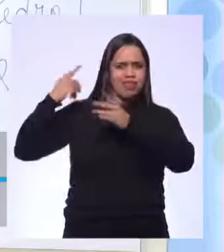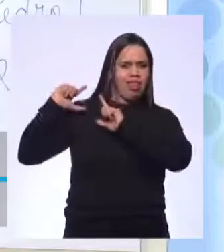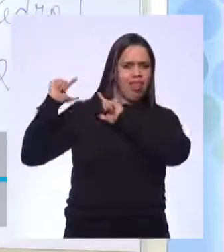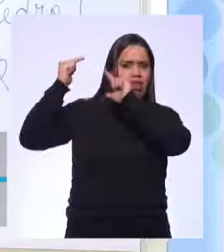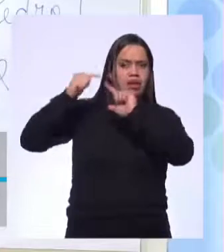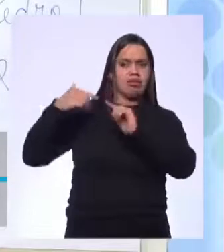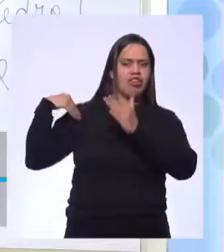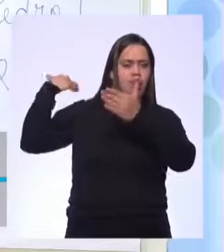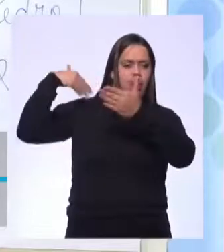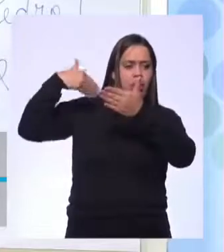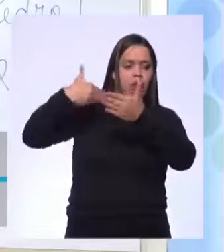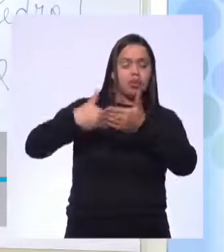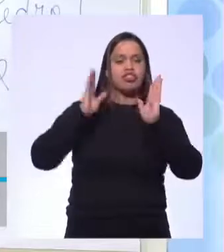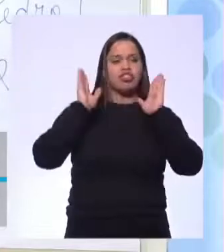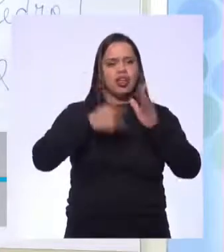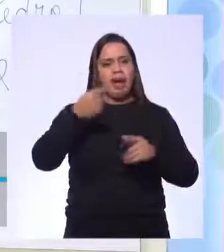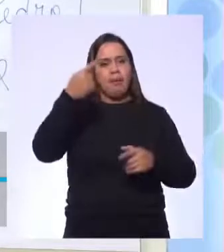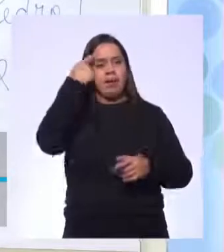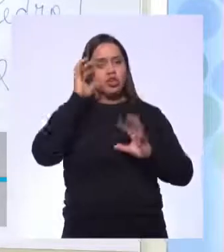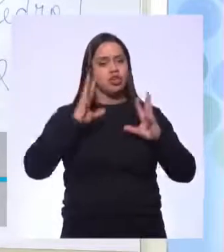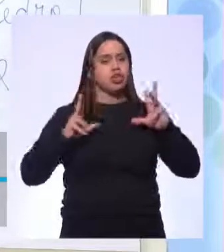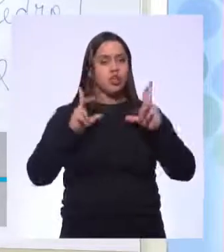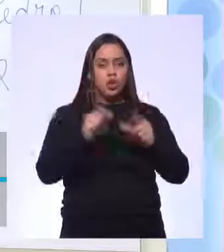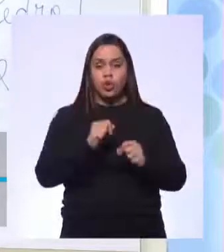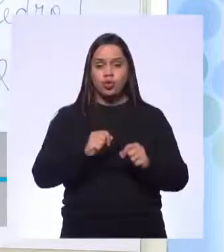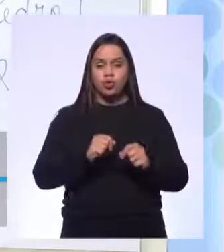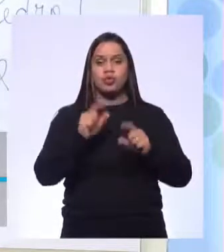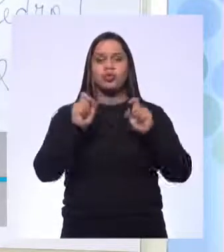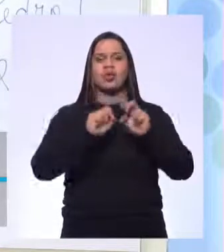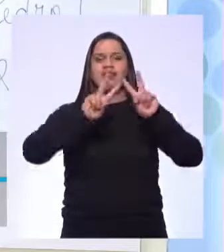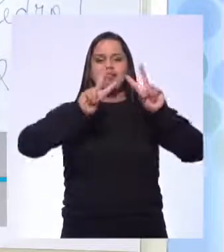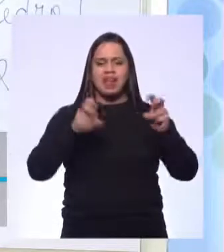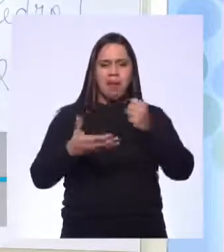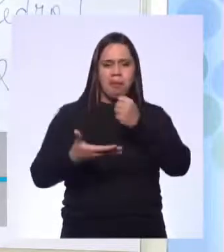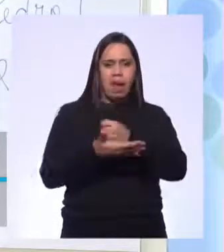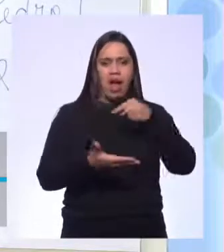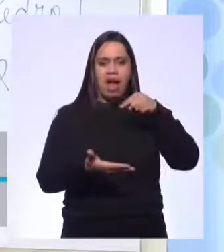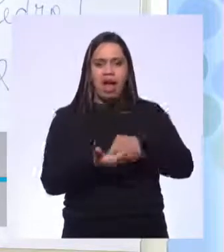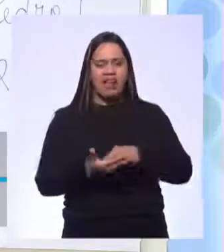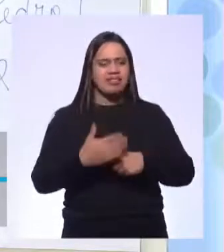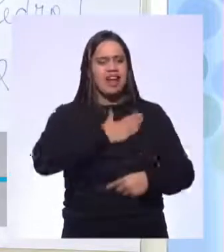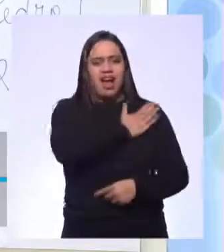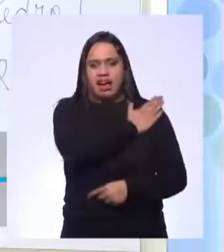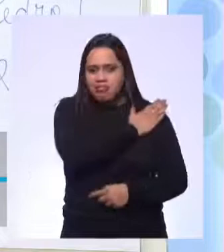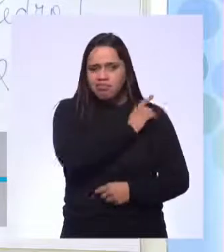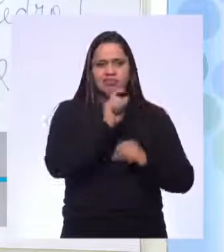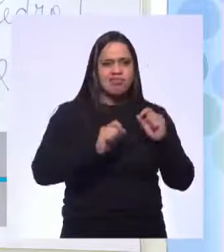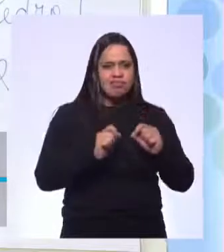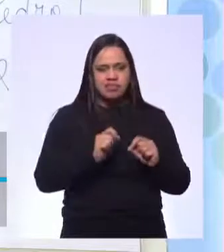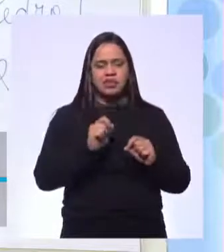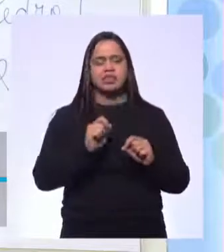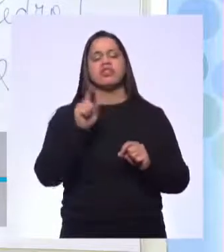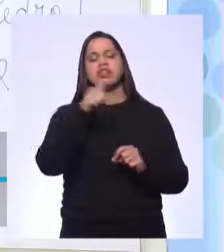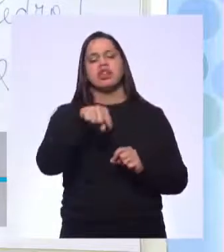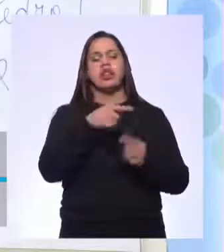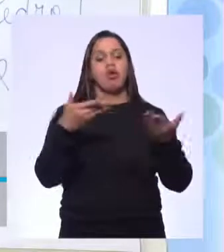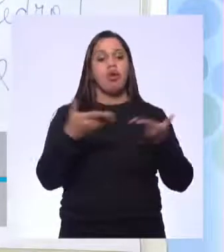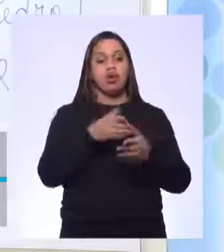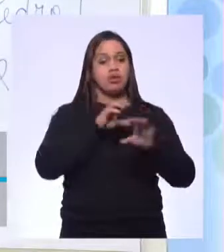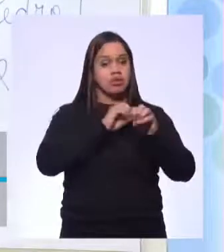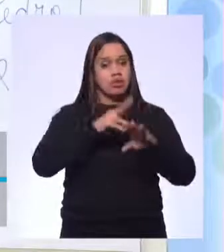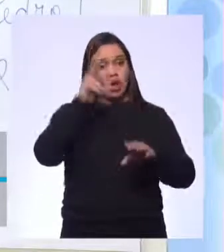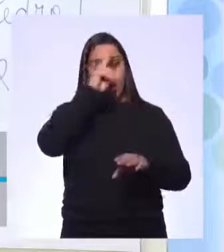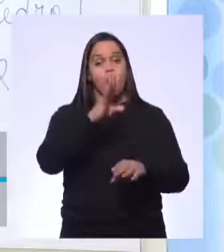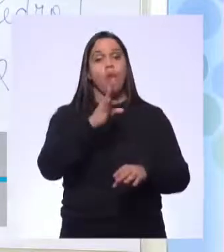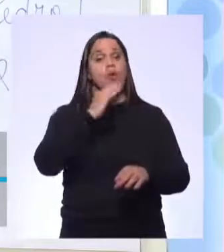pensamento ele foi construído sob essas bases racistas e preconceituosas, vocês começam a desconstruir esse pensamento e teremos